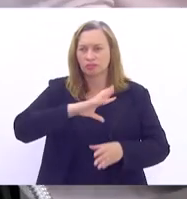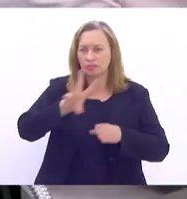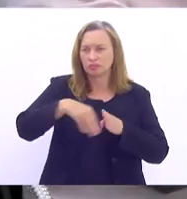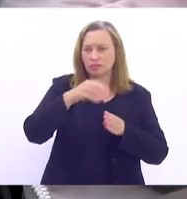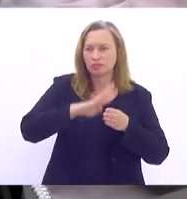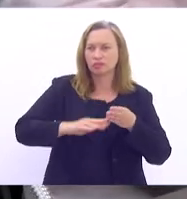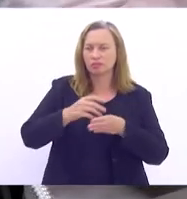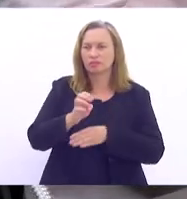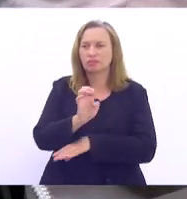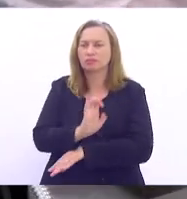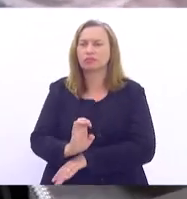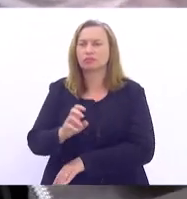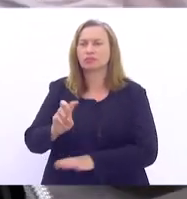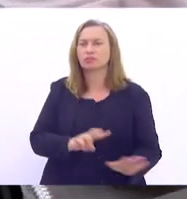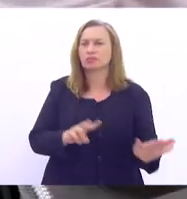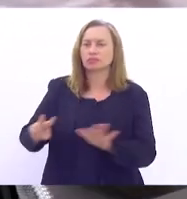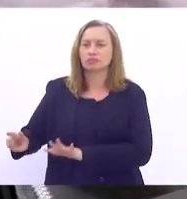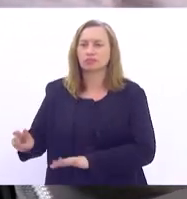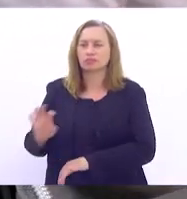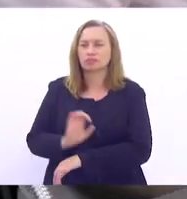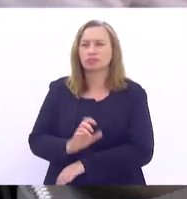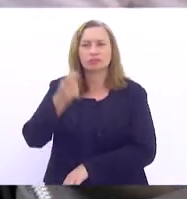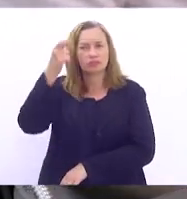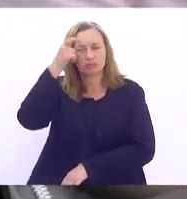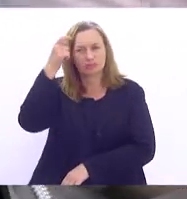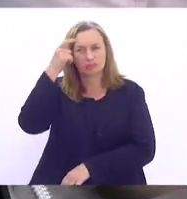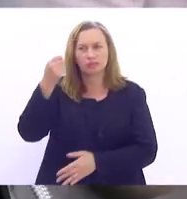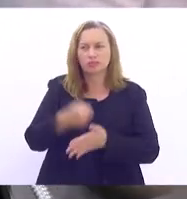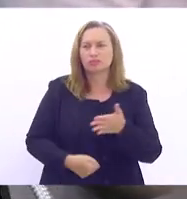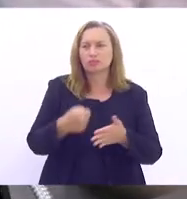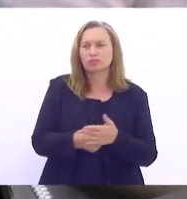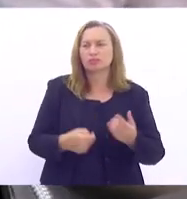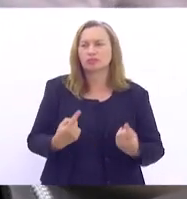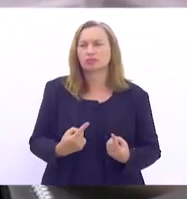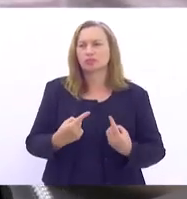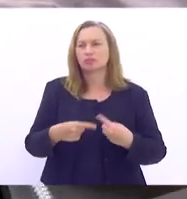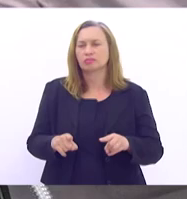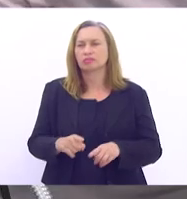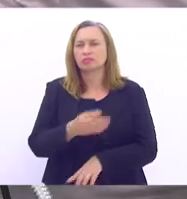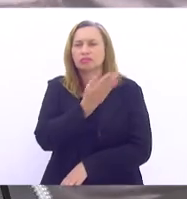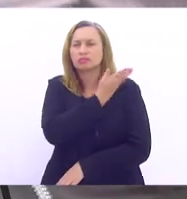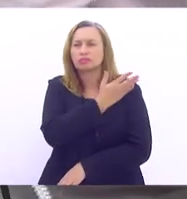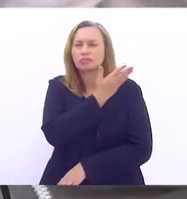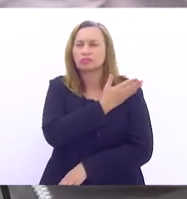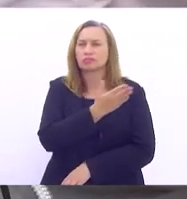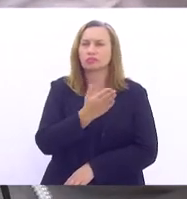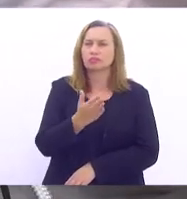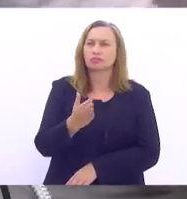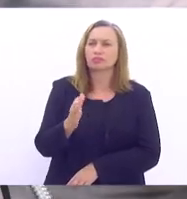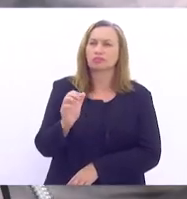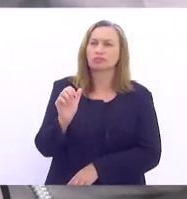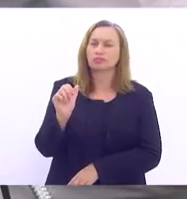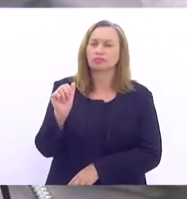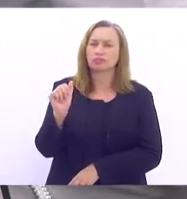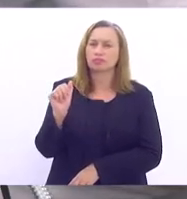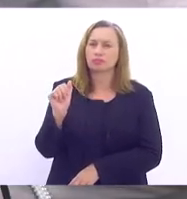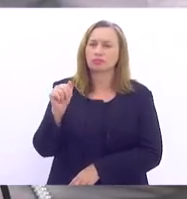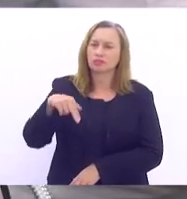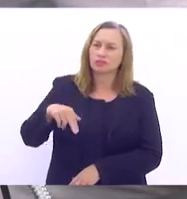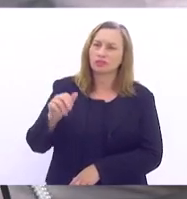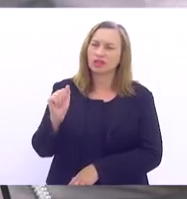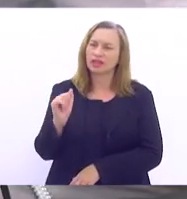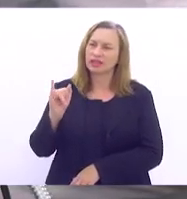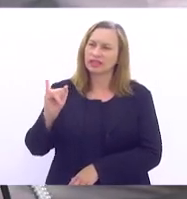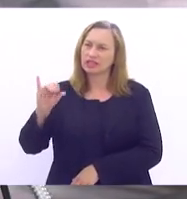Semana Estadual de Conscientização e Luta frente ao preconceito contra as pessoas com nanismo. O parecer foi pela juridicidade